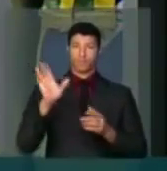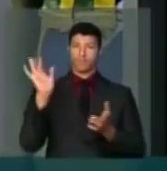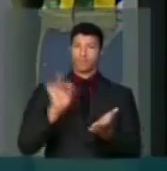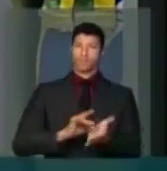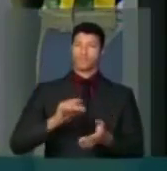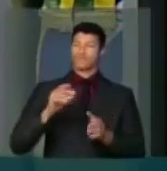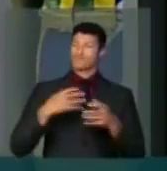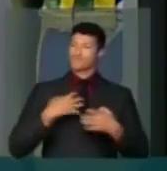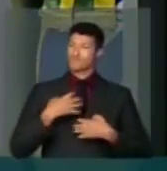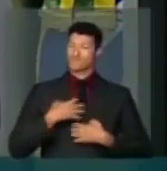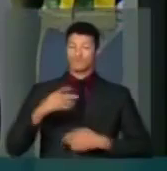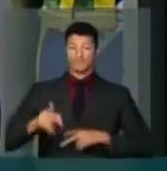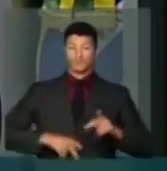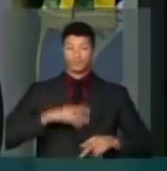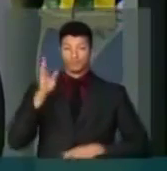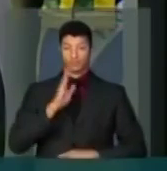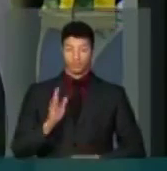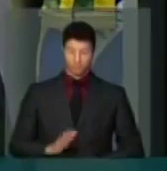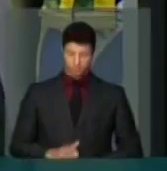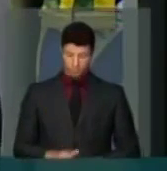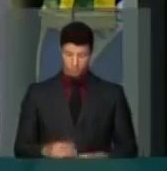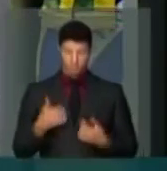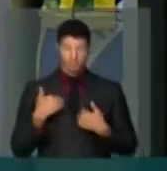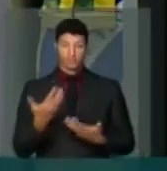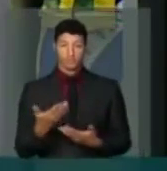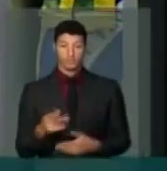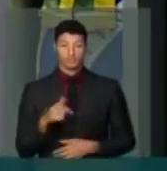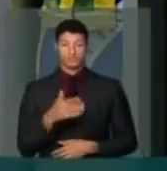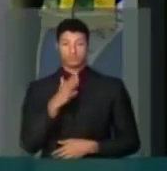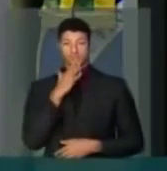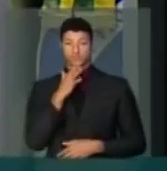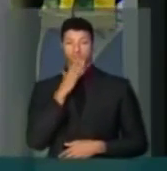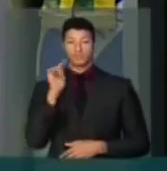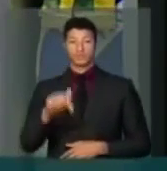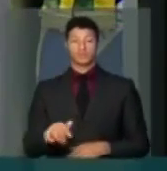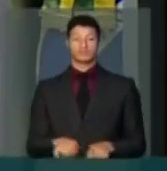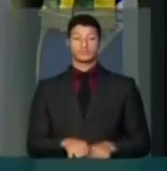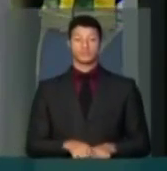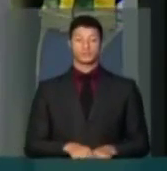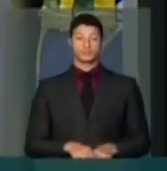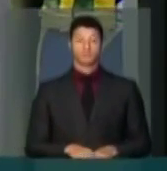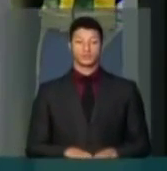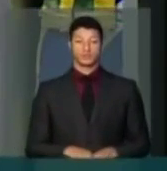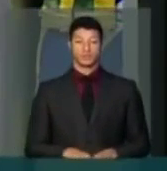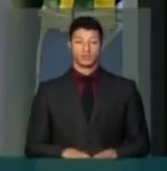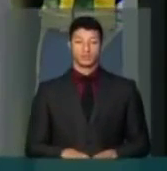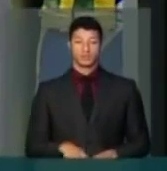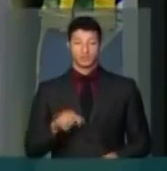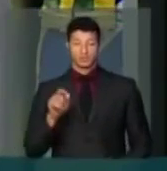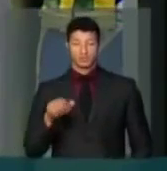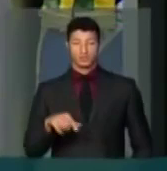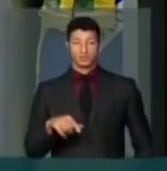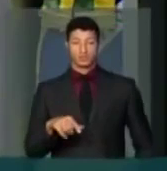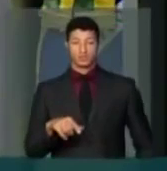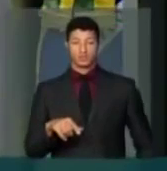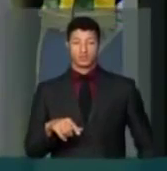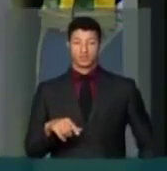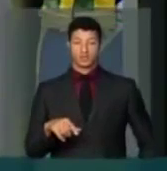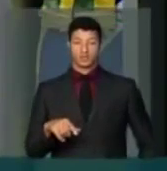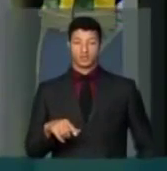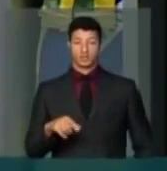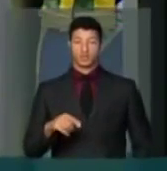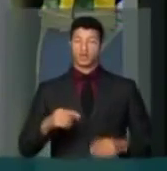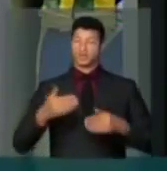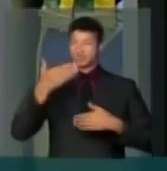real sentimento do povo brasileiro. Então, eu queria aqui reconhecer que